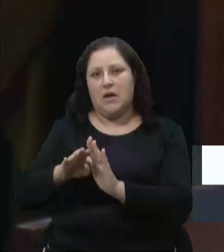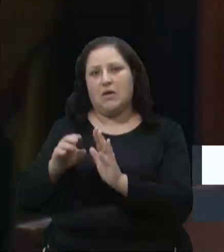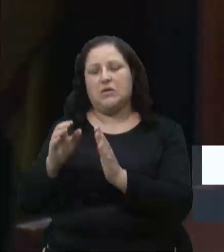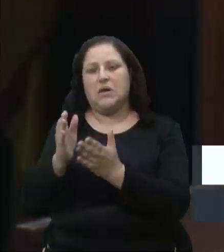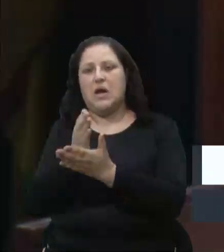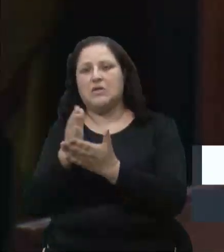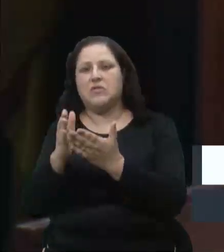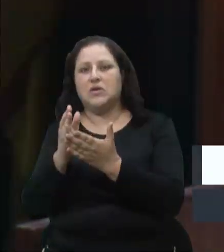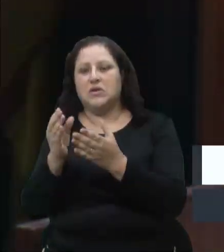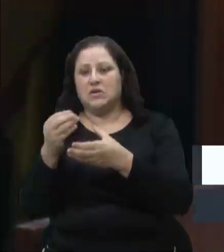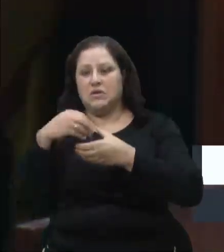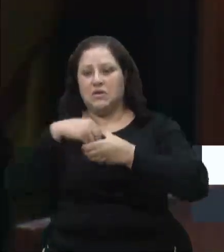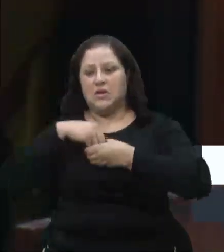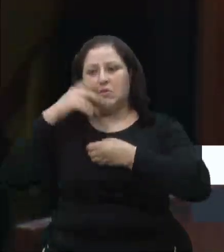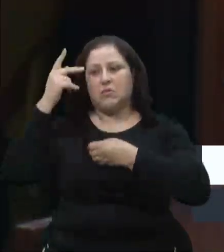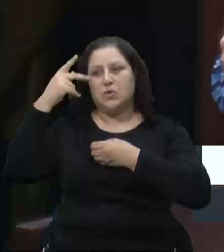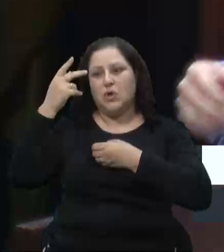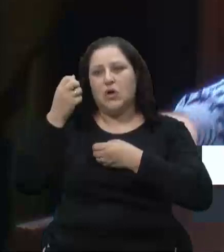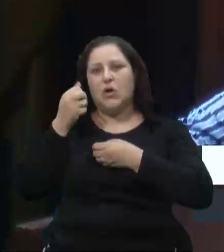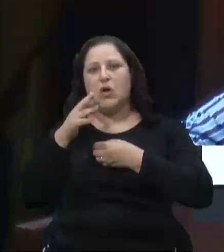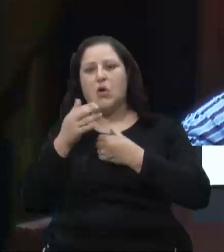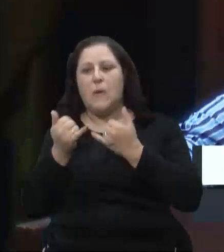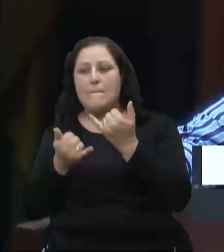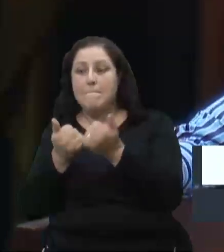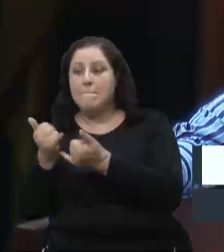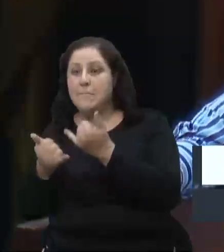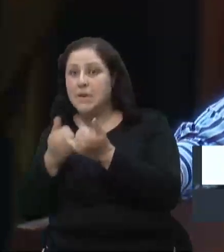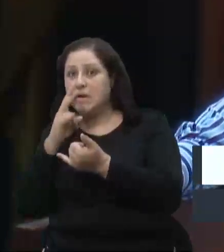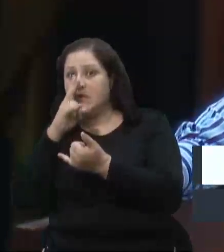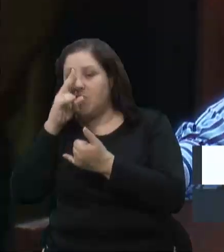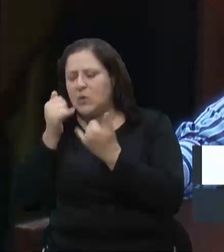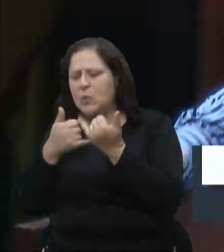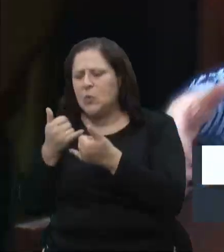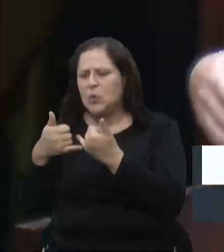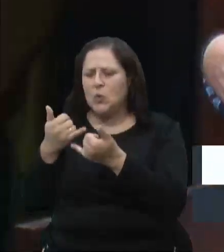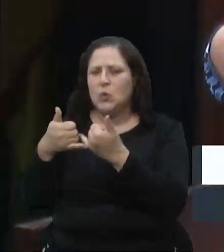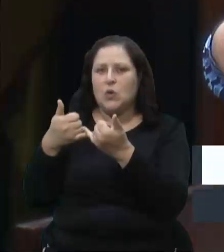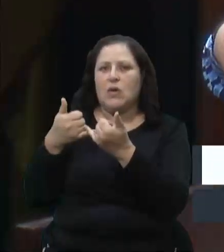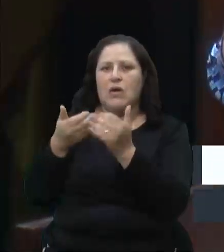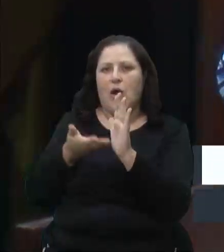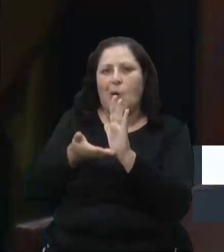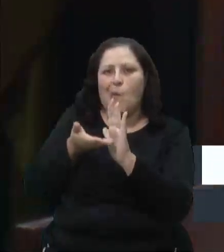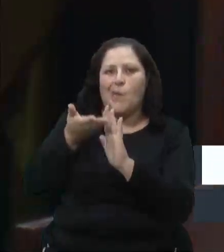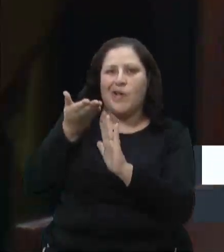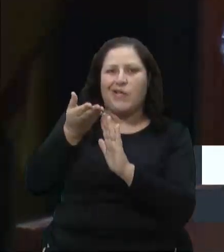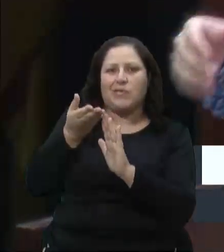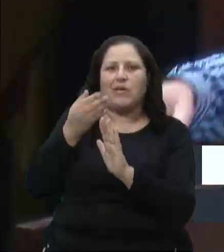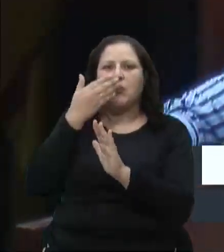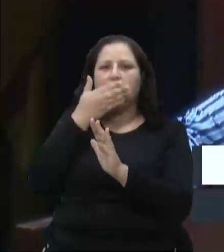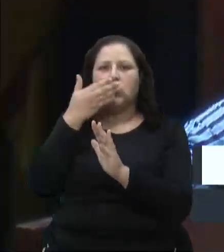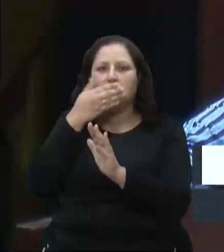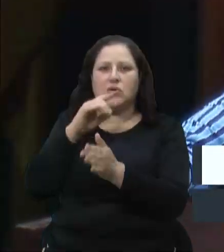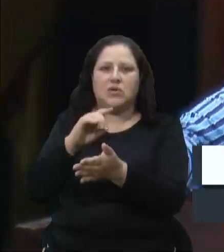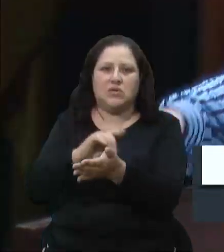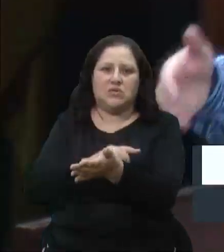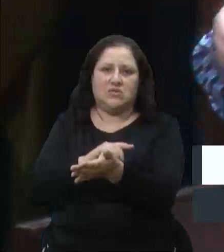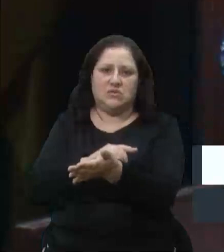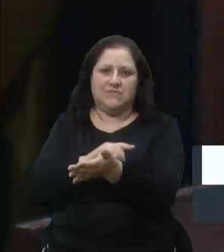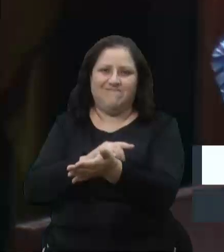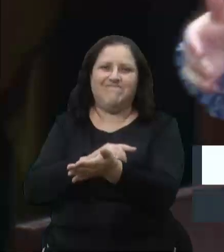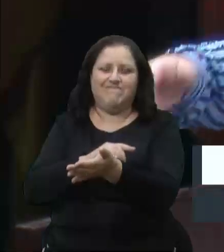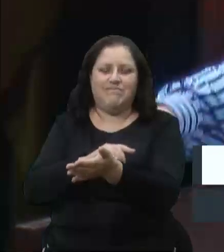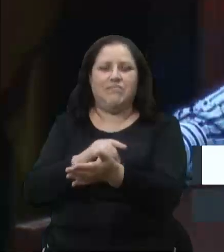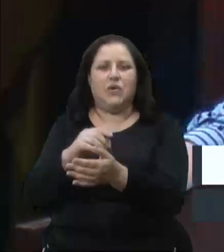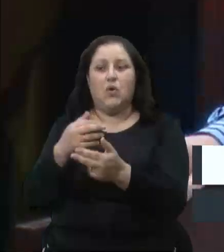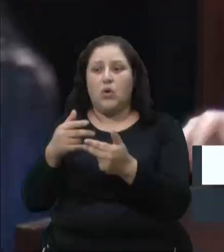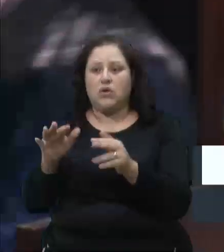psicológicas, por questões de brincar muito, né? Por situações tão corriqueiras nas vidas de algumas crianças, e essas crianças